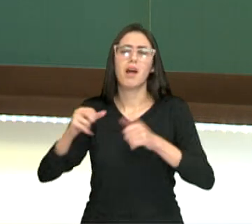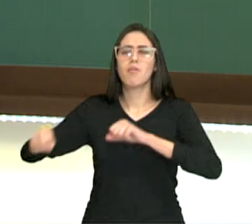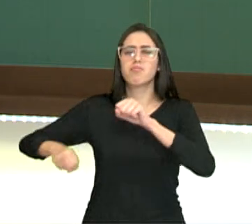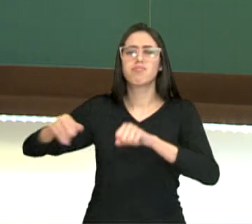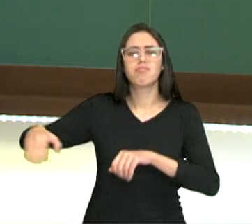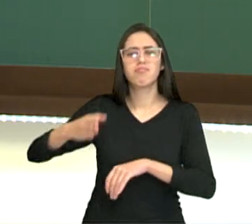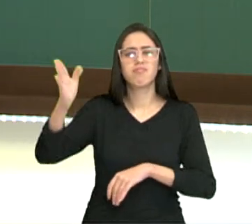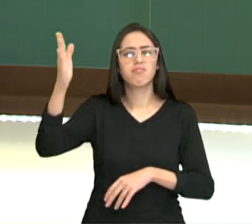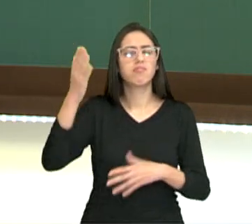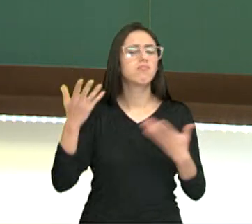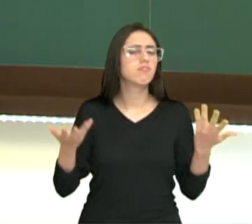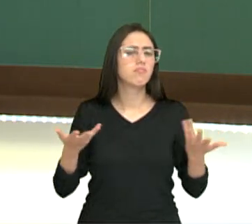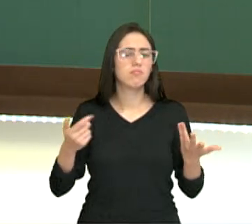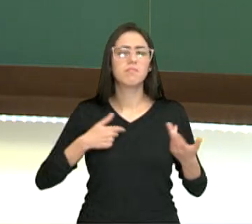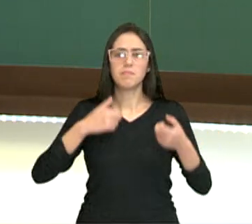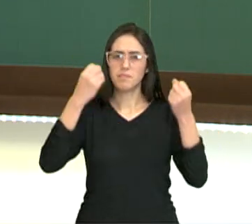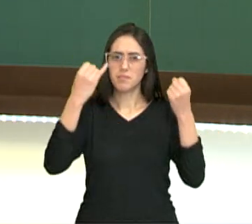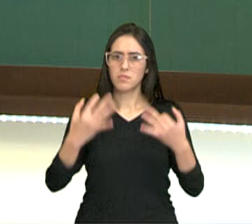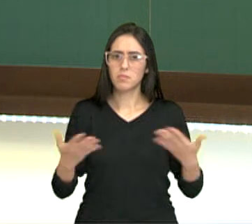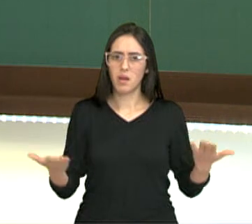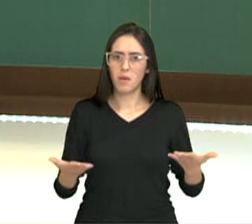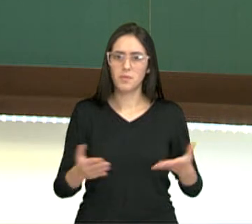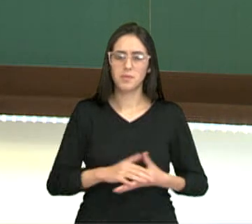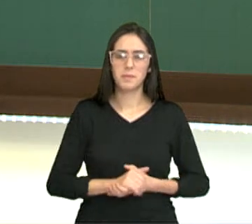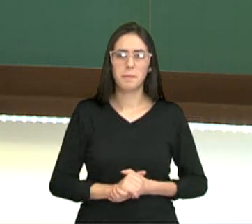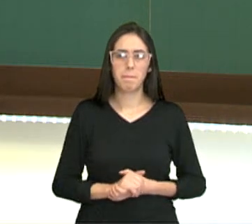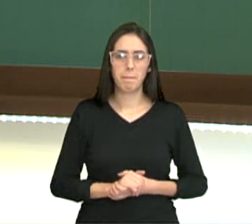É sobre tudo isso, então, que nós vamos conversar.